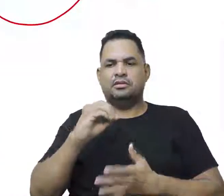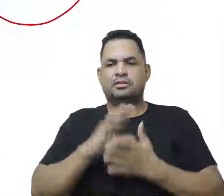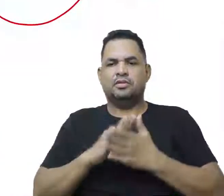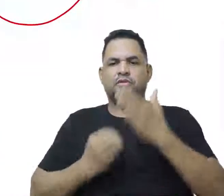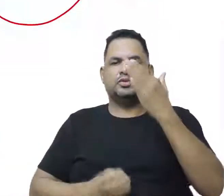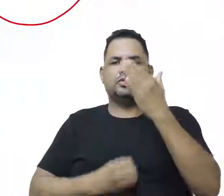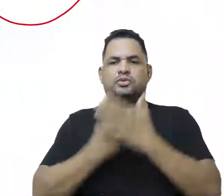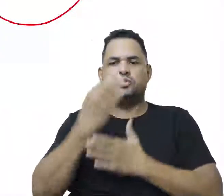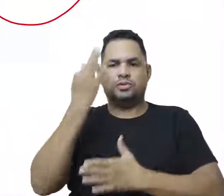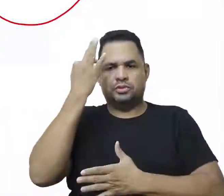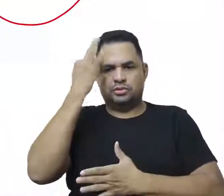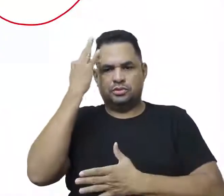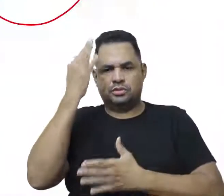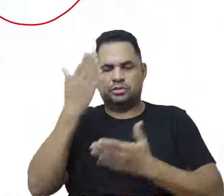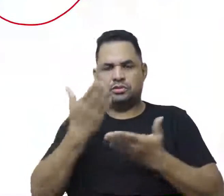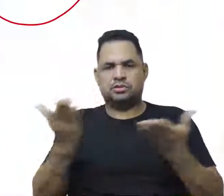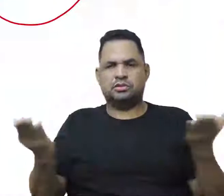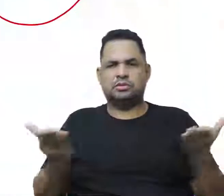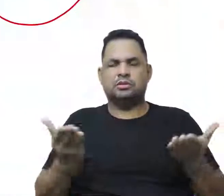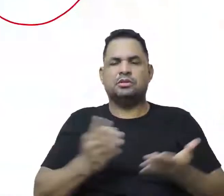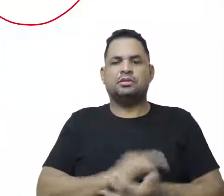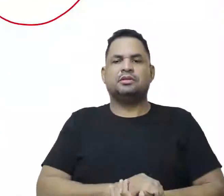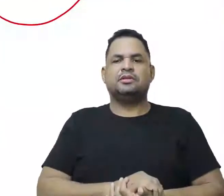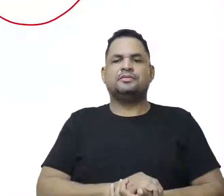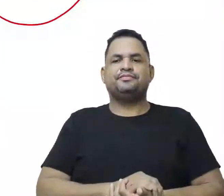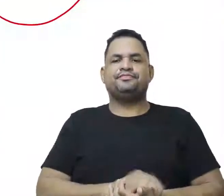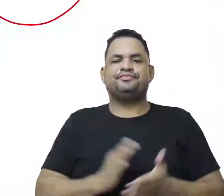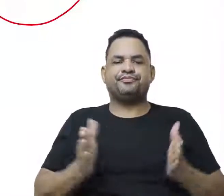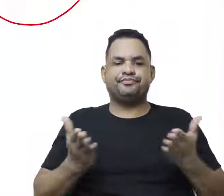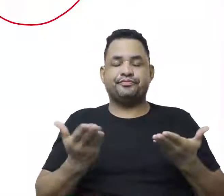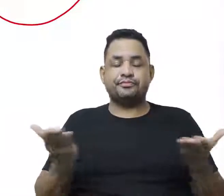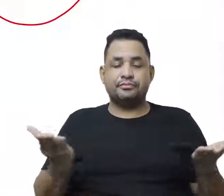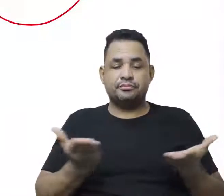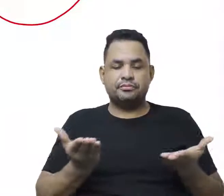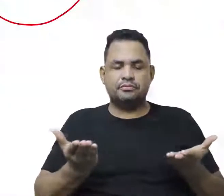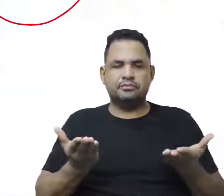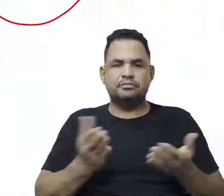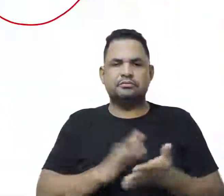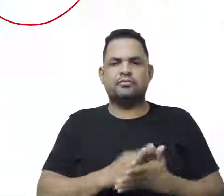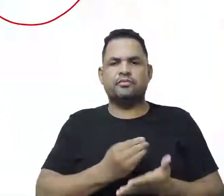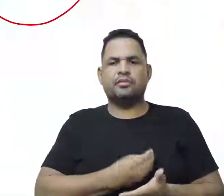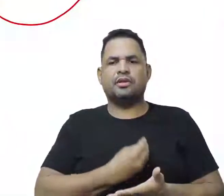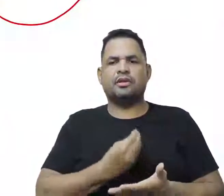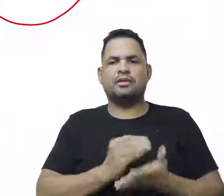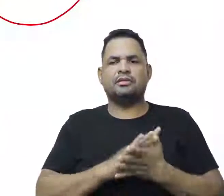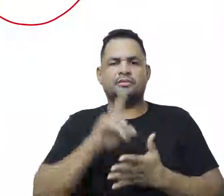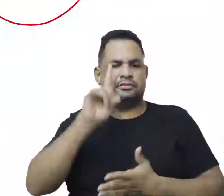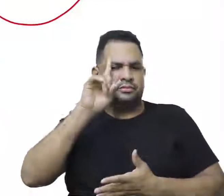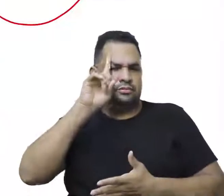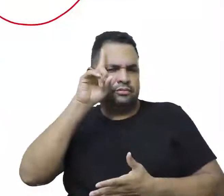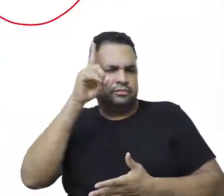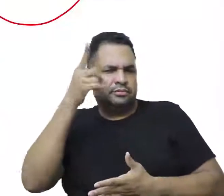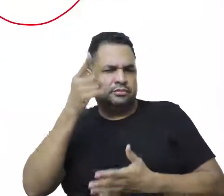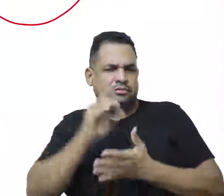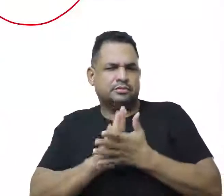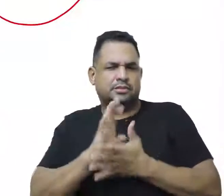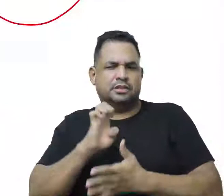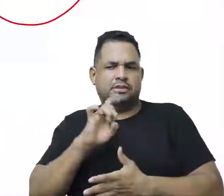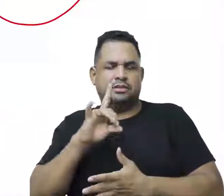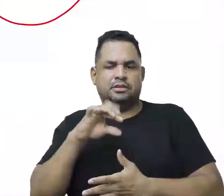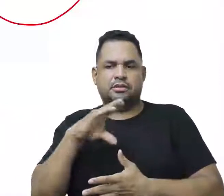Filosofia na a filosofia nasce aqui é esse momento onde essas idéias essas entidades